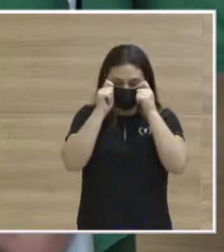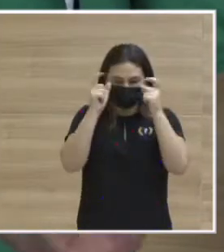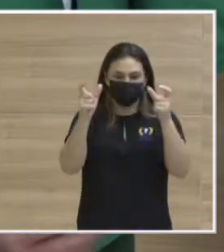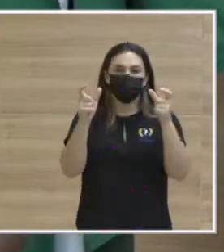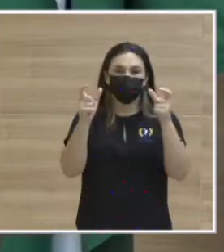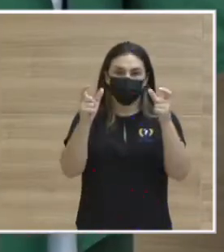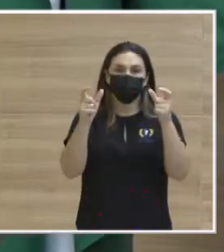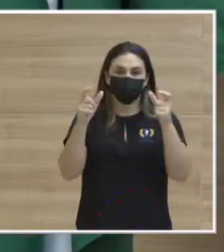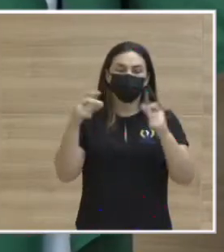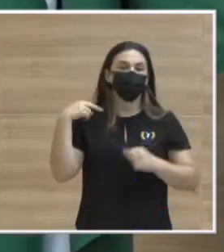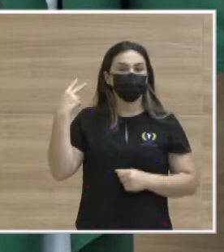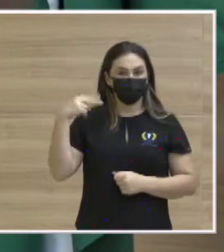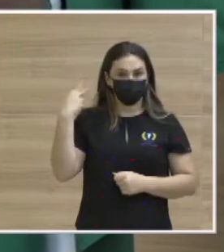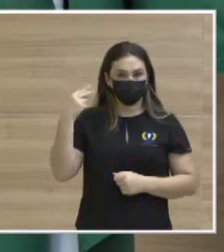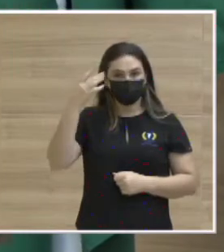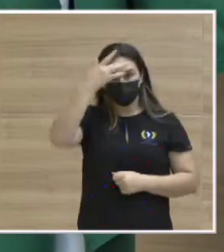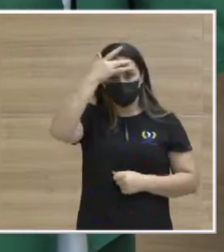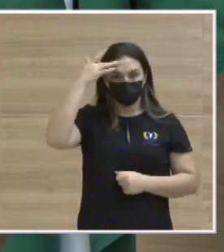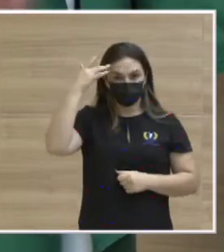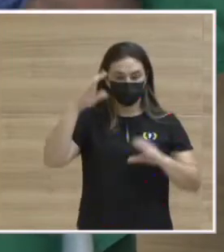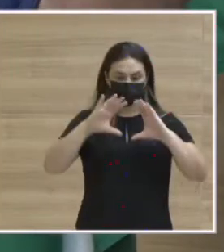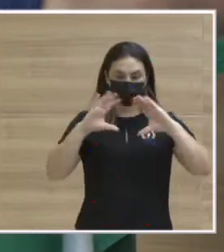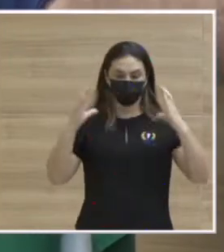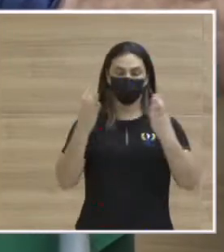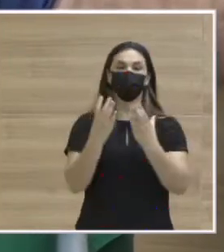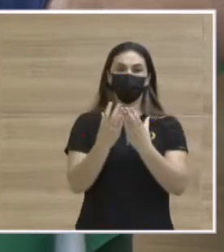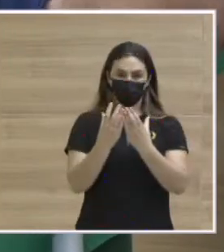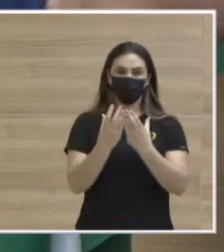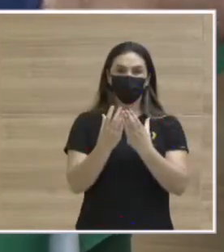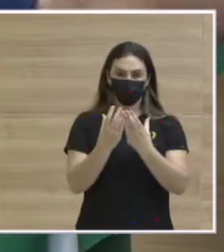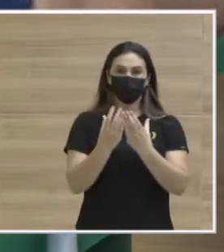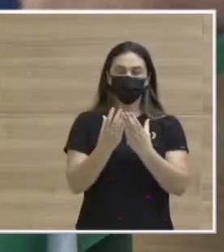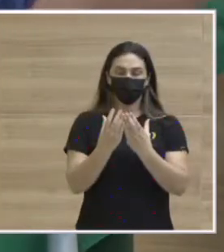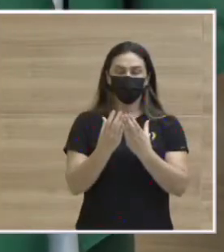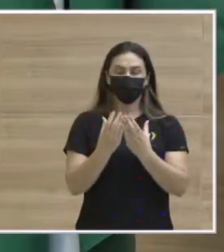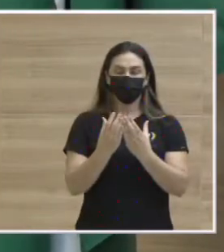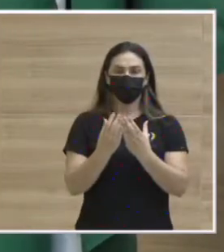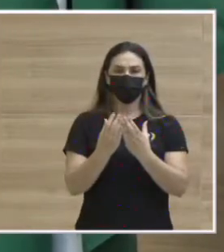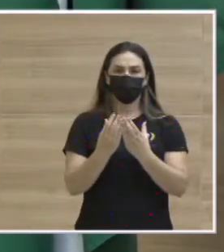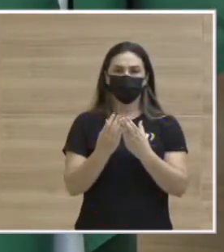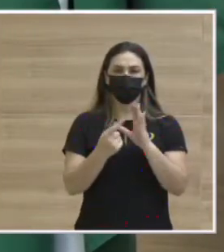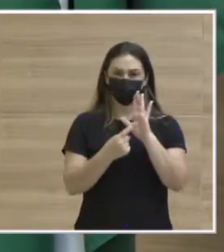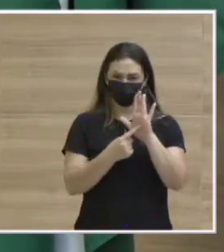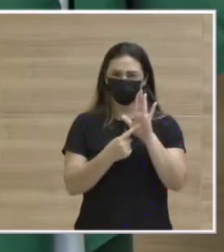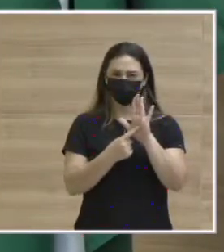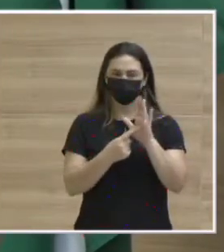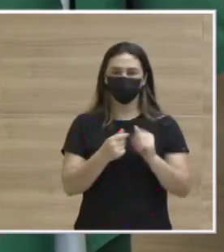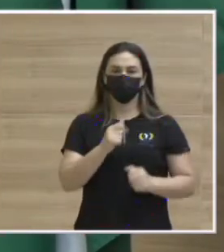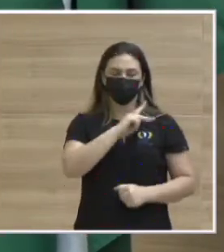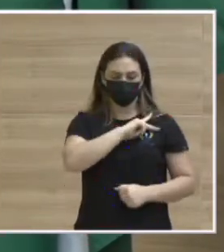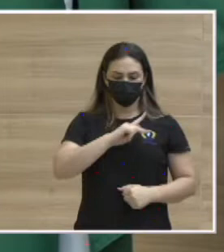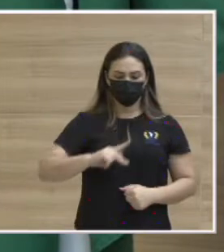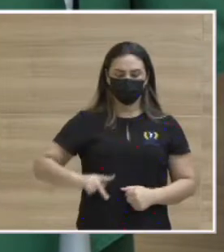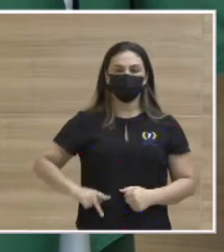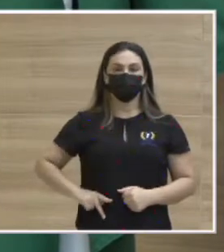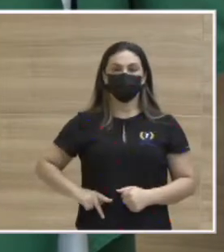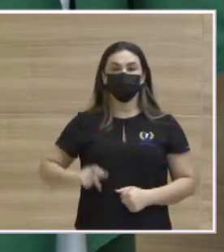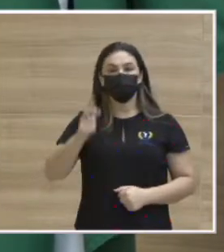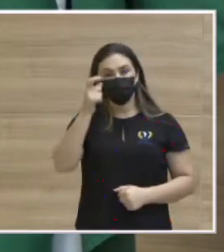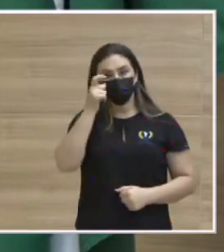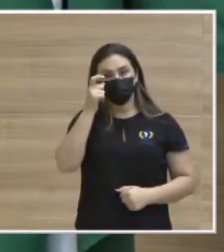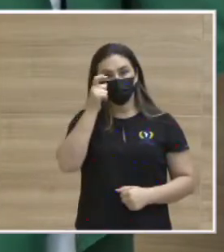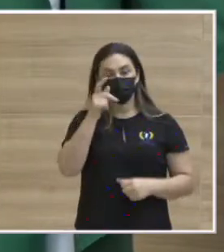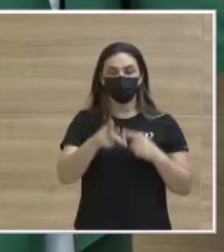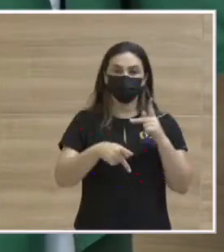nobres vereadores e a população, como bem pontuou aqui o excelentíssimo senhor presidente, interesse